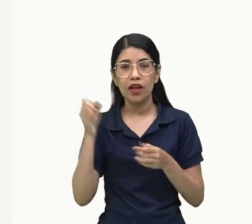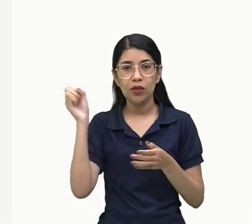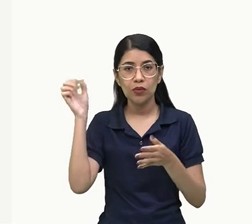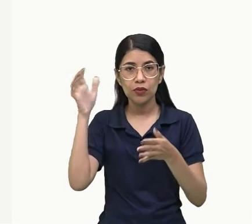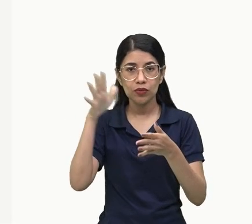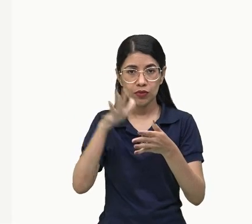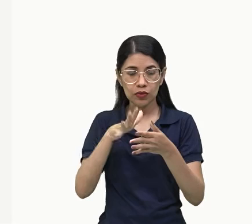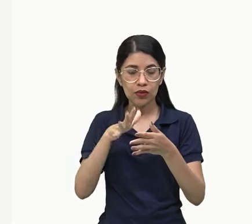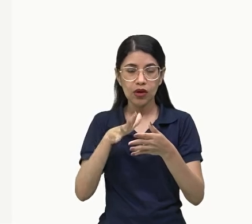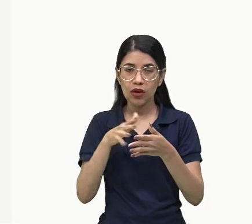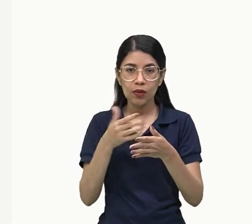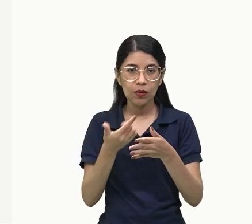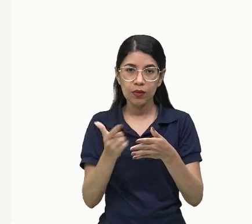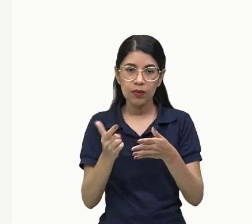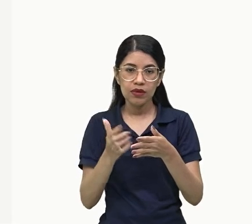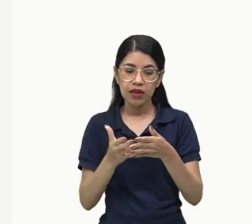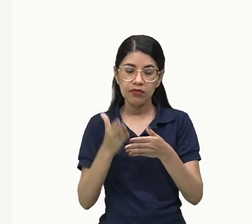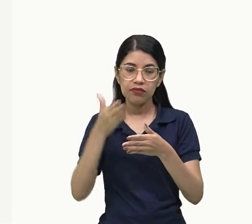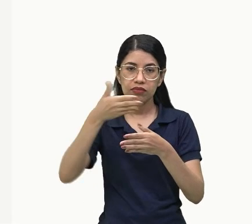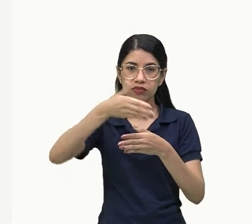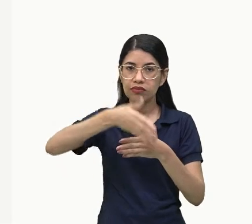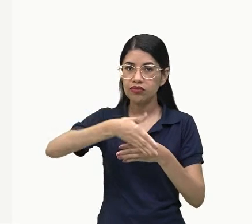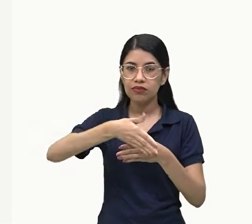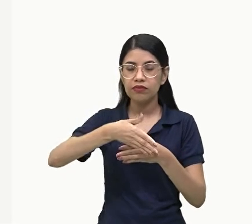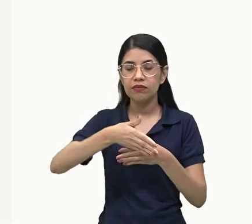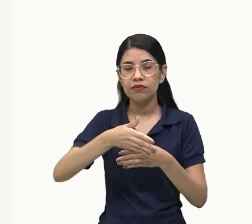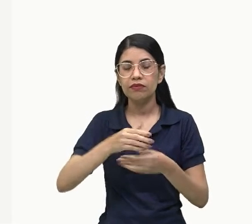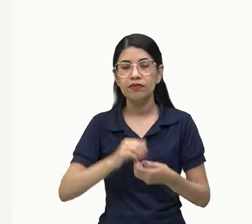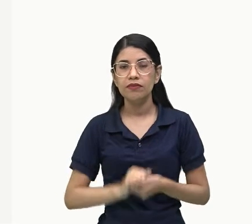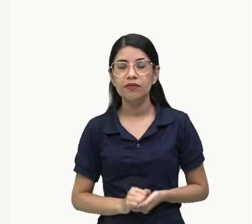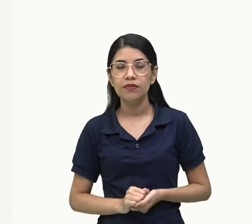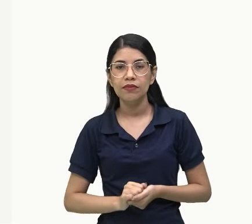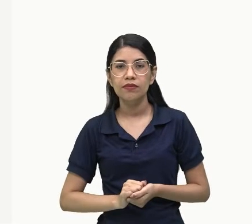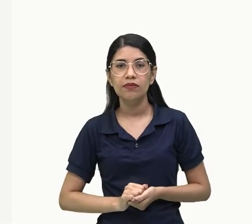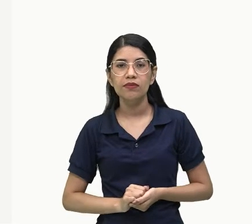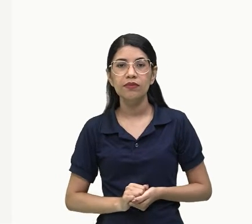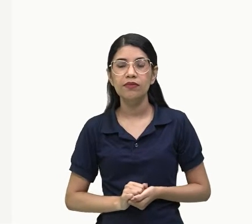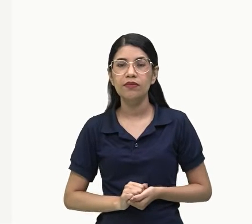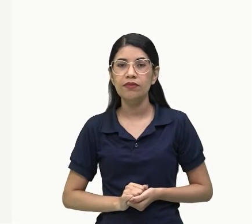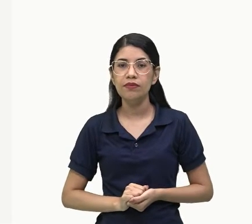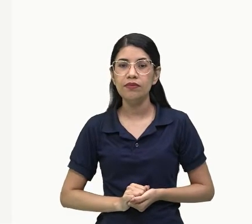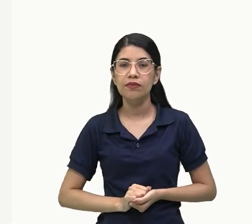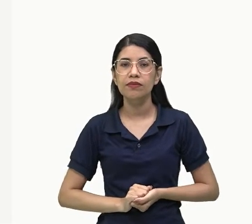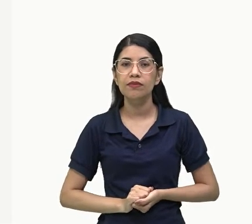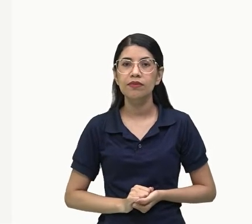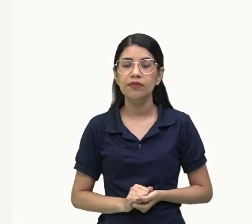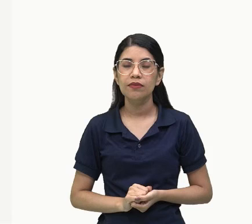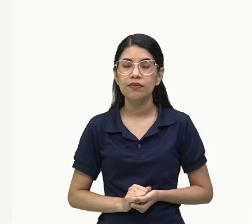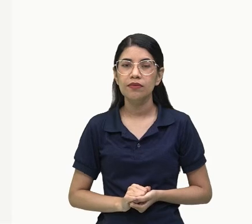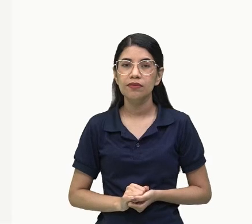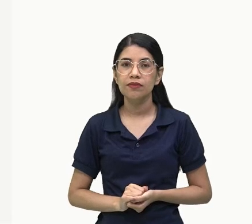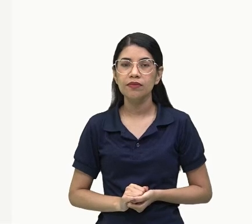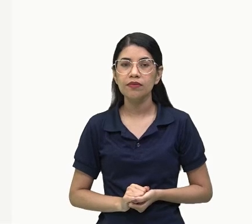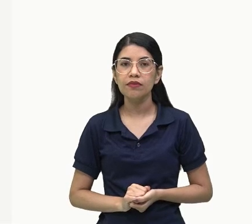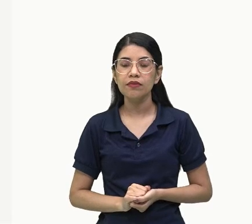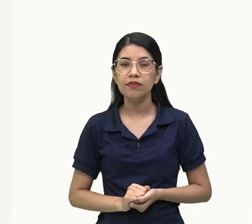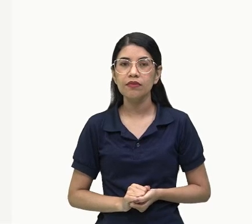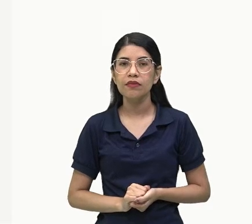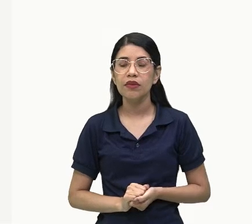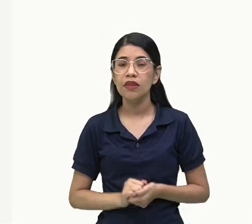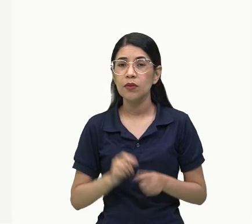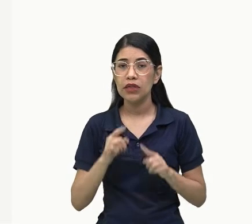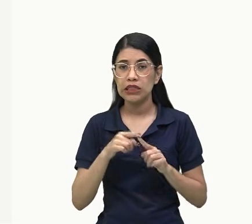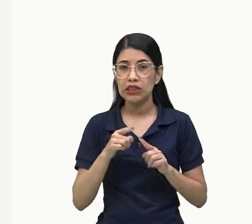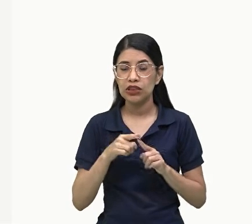objeto não vão conseguir passar por aqui e chegar até o observador. Esse meio